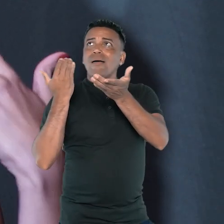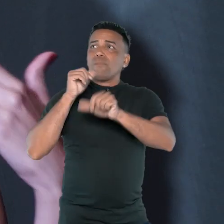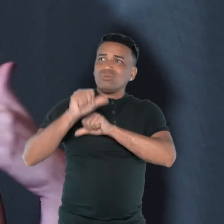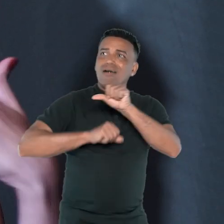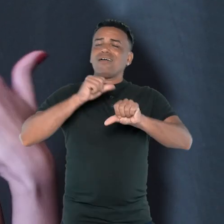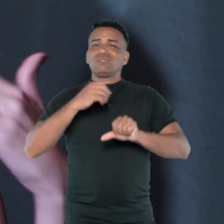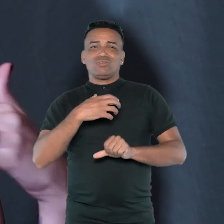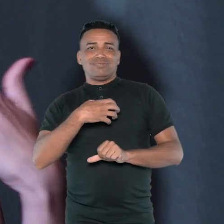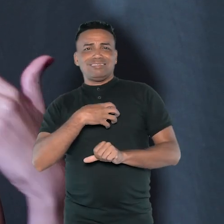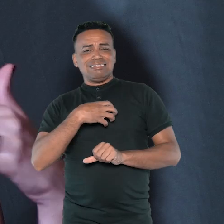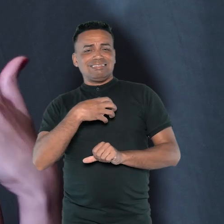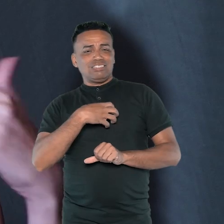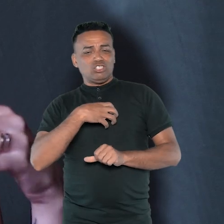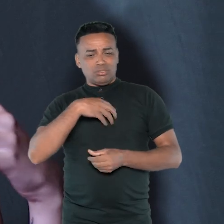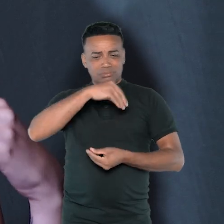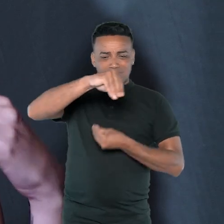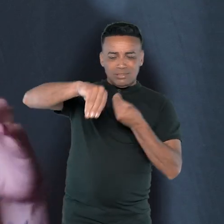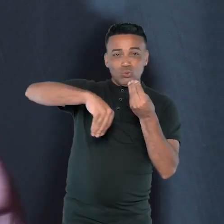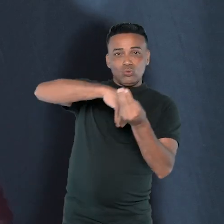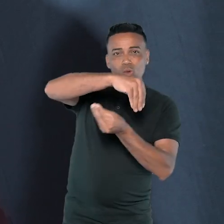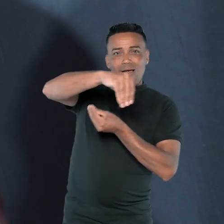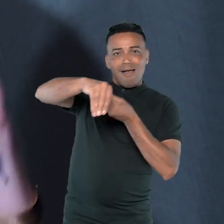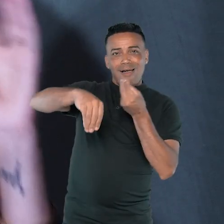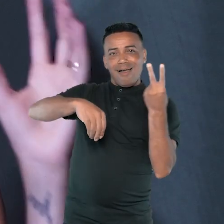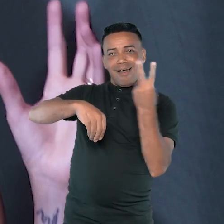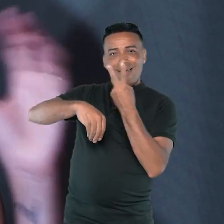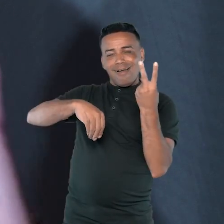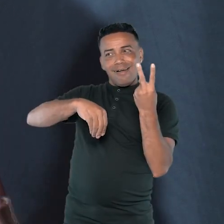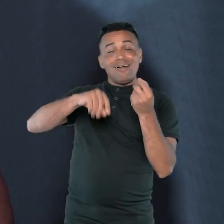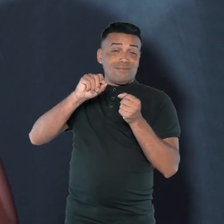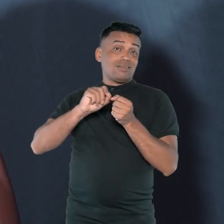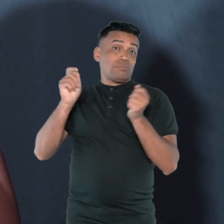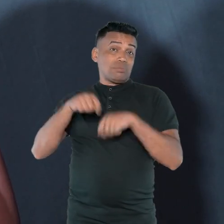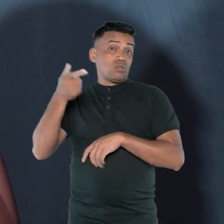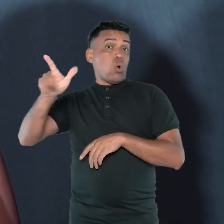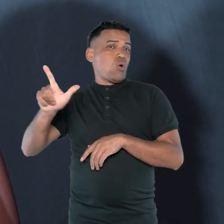gente possa se sentir um tanto misturado, a ponto de conseguir fazer outras coisas também.